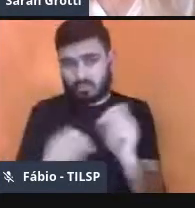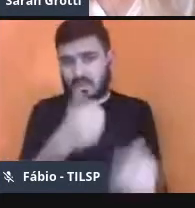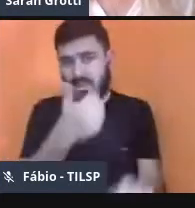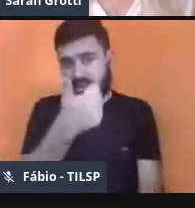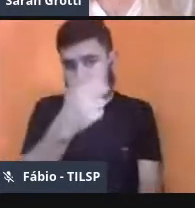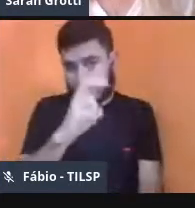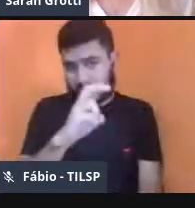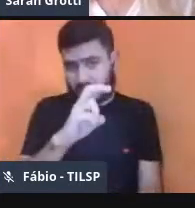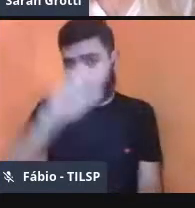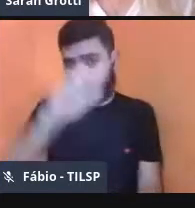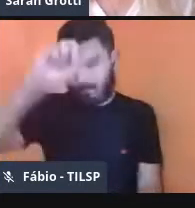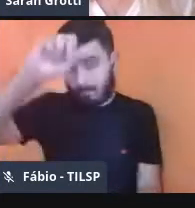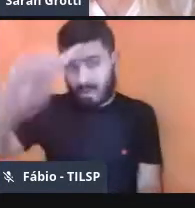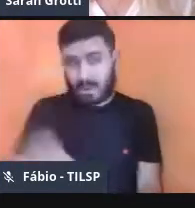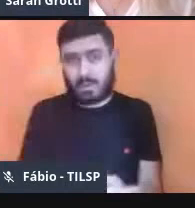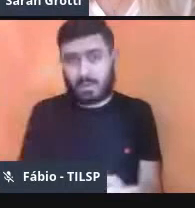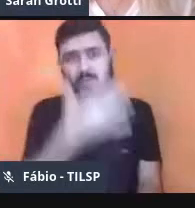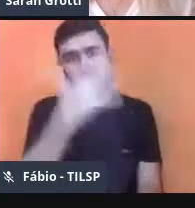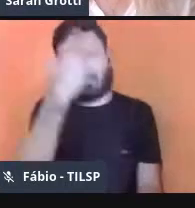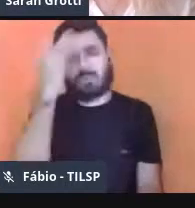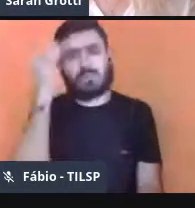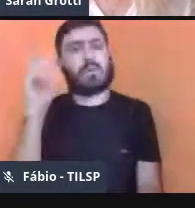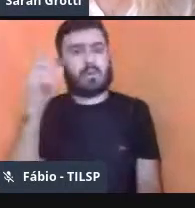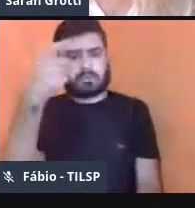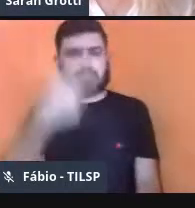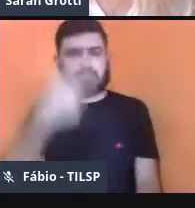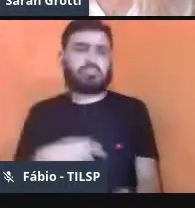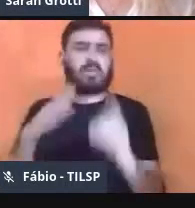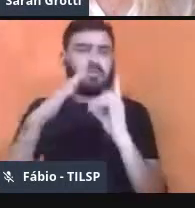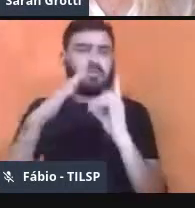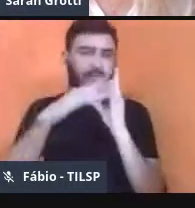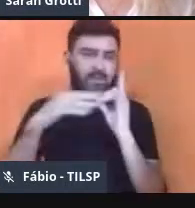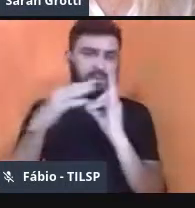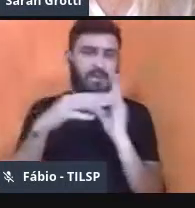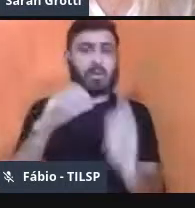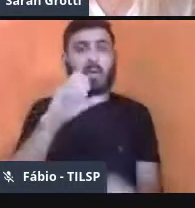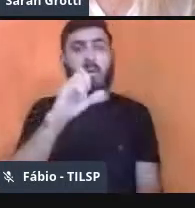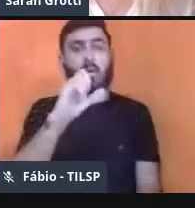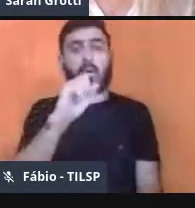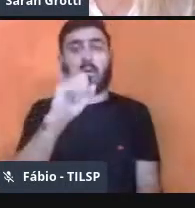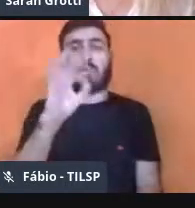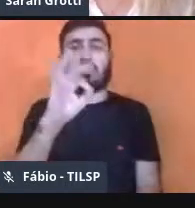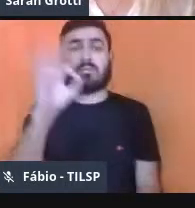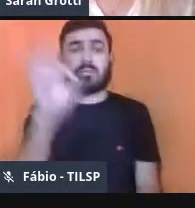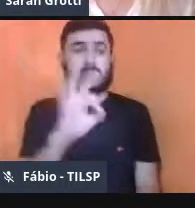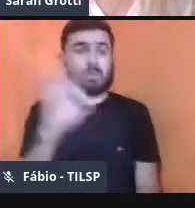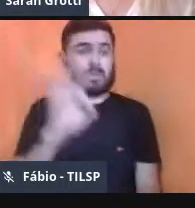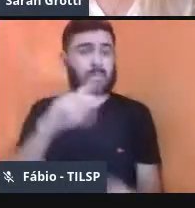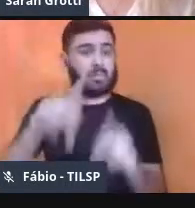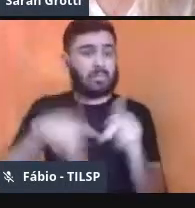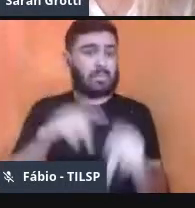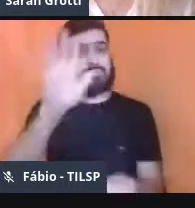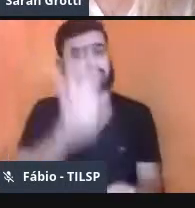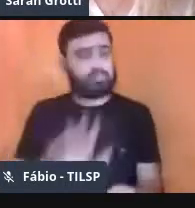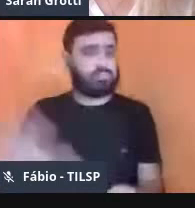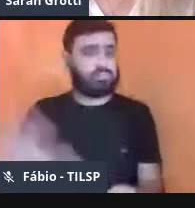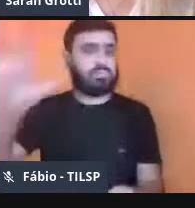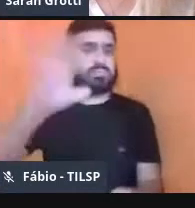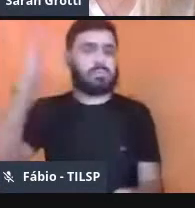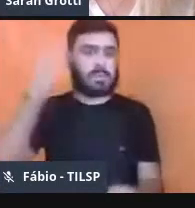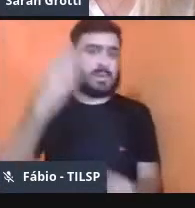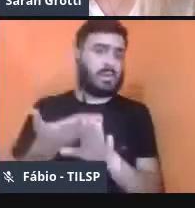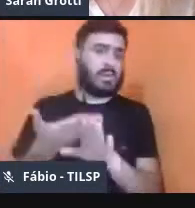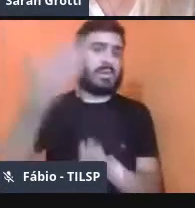é 8% da população brasileira, na época, né, 2012. E depois essa pesquisa foi feita novamente,